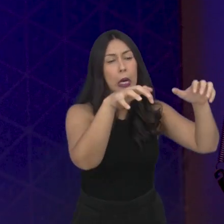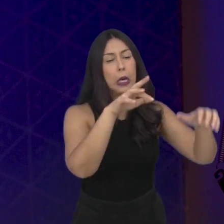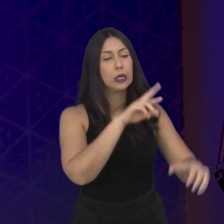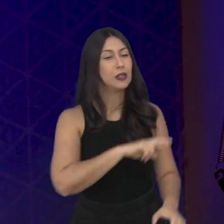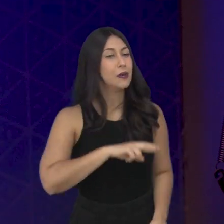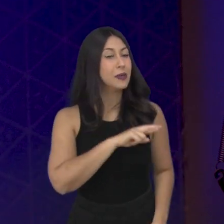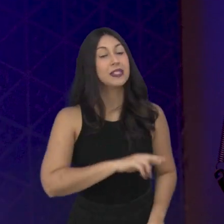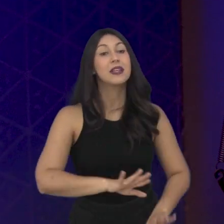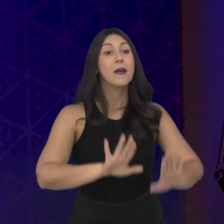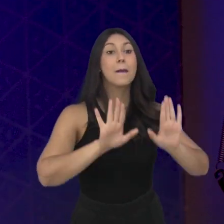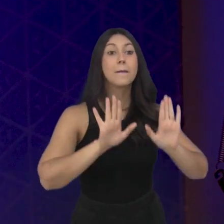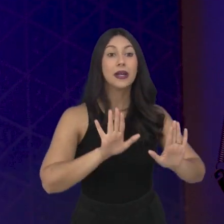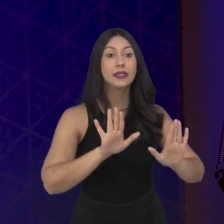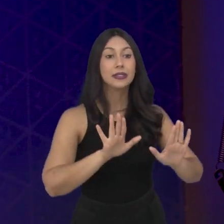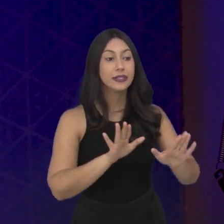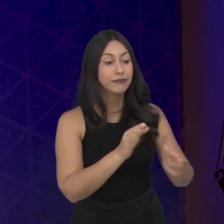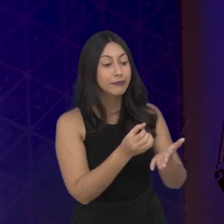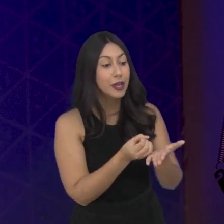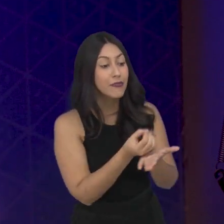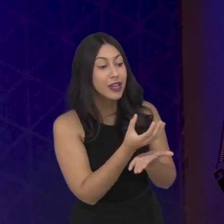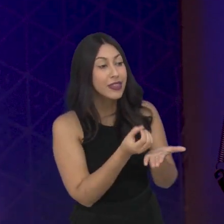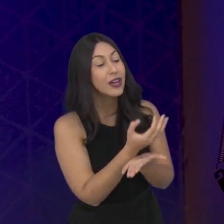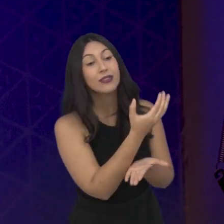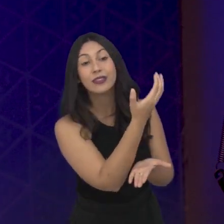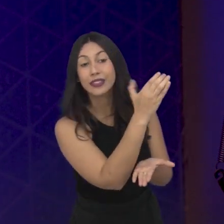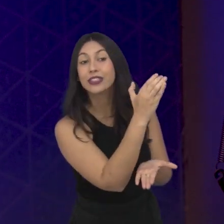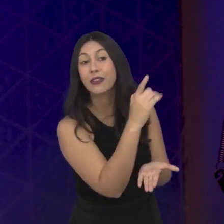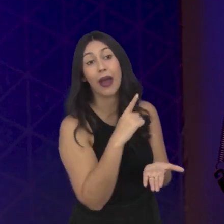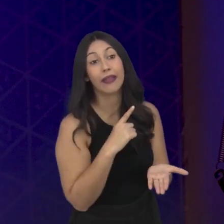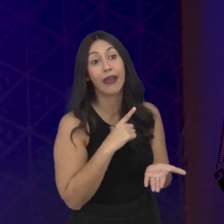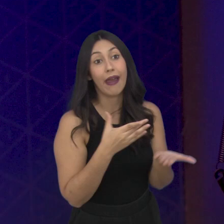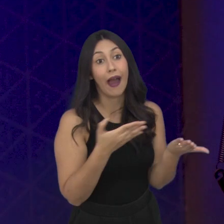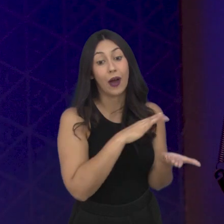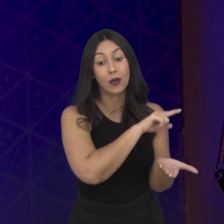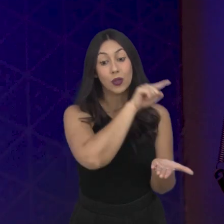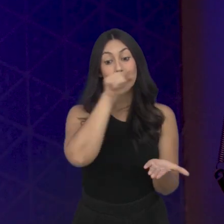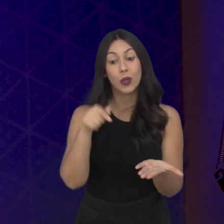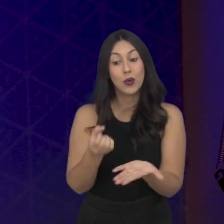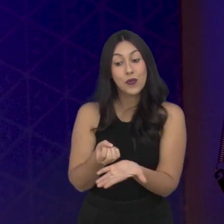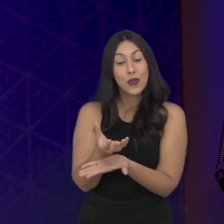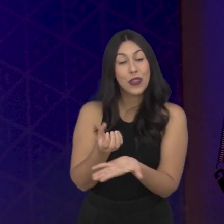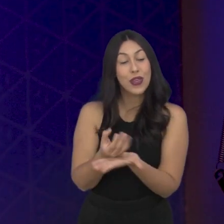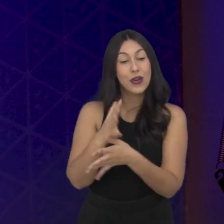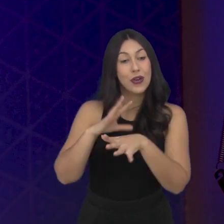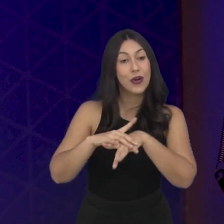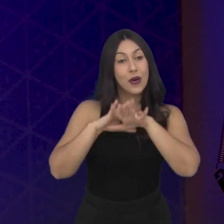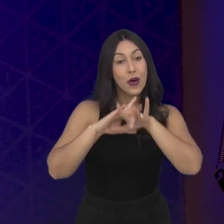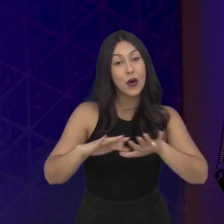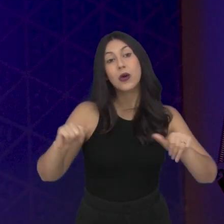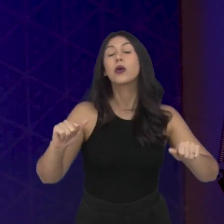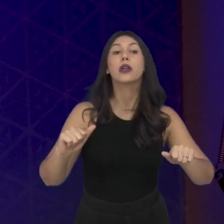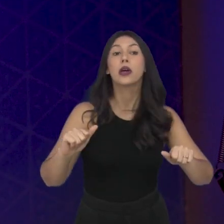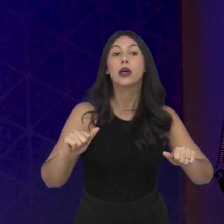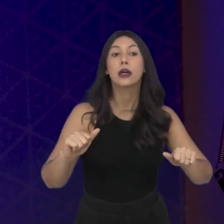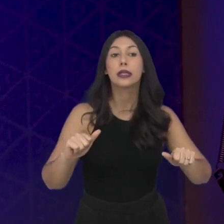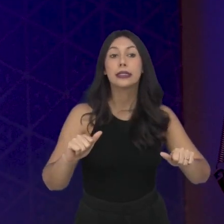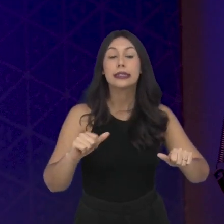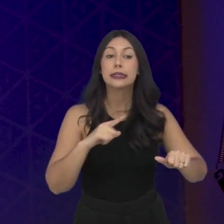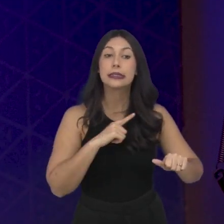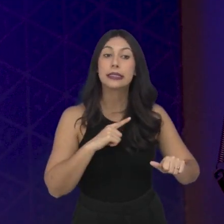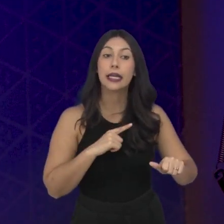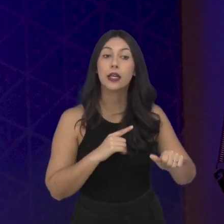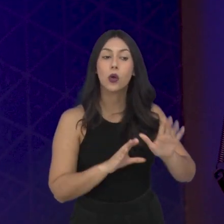ficção científica já é um nome duplo aí. A gente tem, então, ficção de cura. Ele traz, a ficção de cura traz